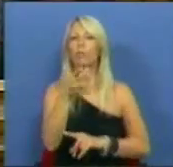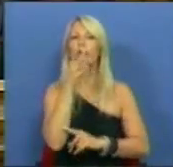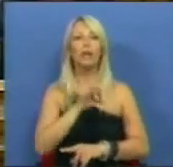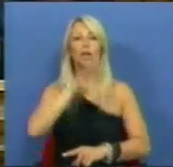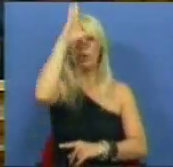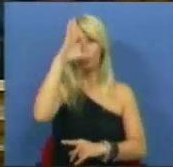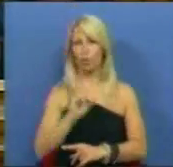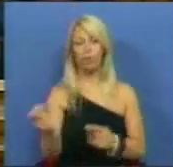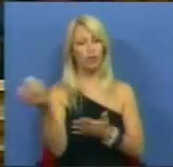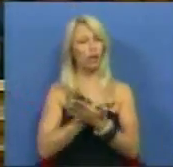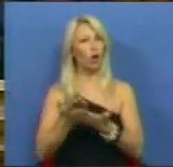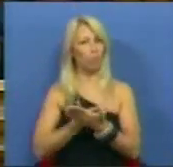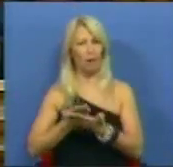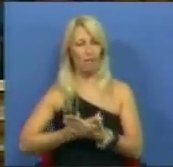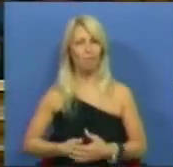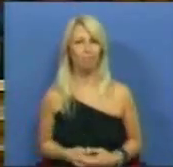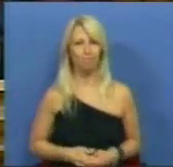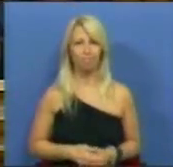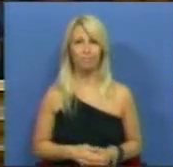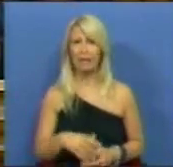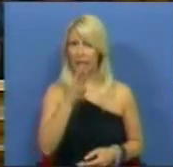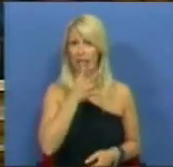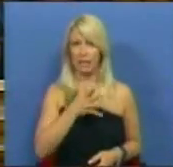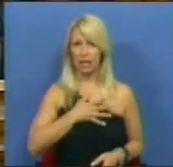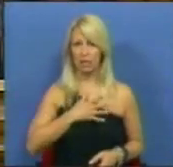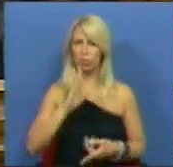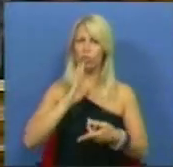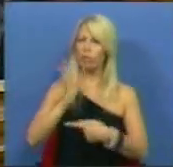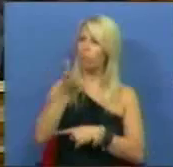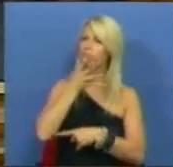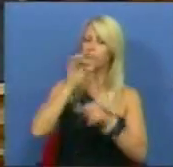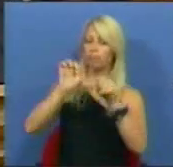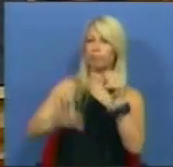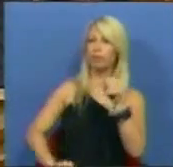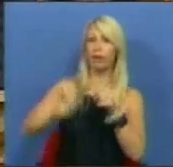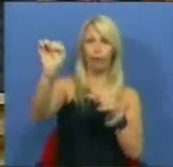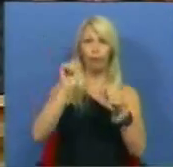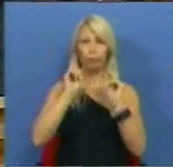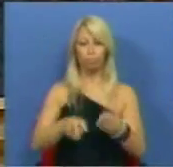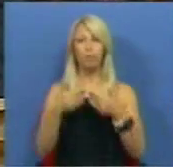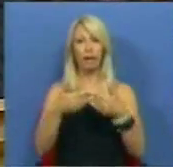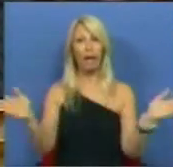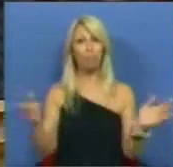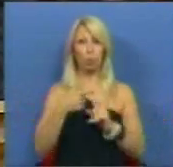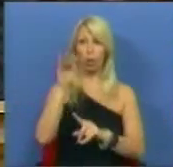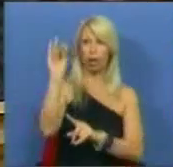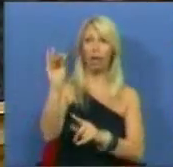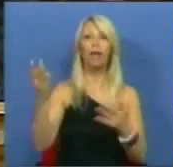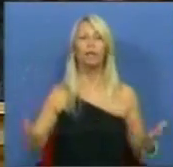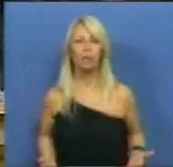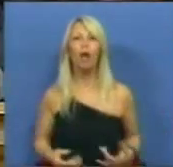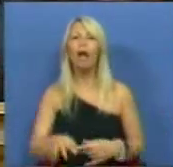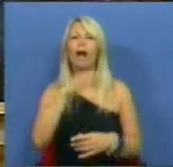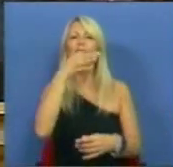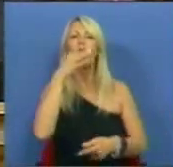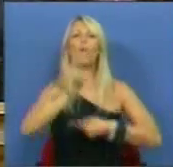Sr. Ministro da Economia, disse-nos no seu discurso de abertura desta interpelação, falou-nos